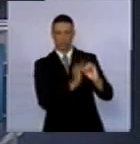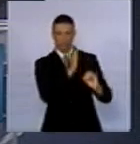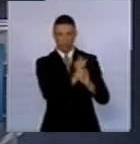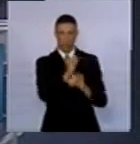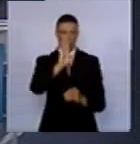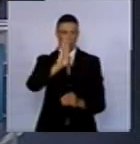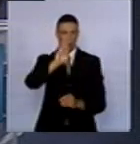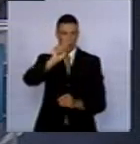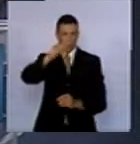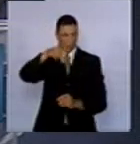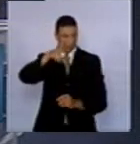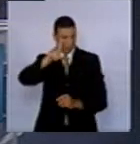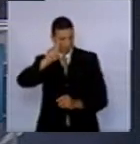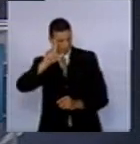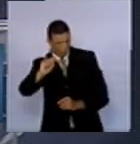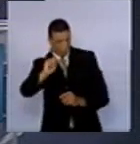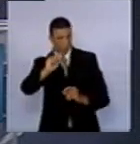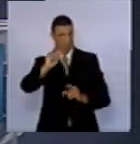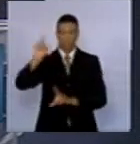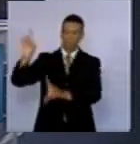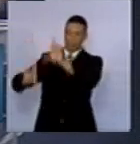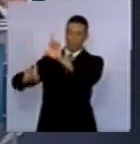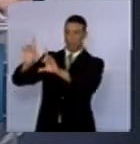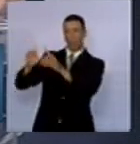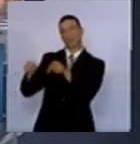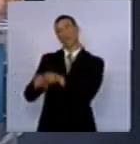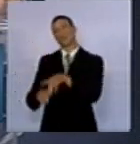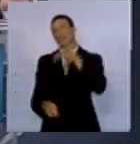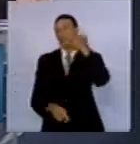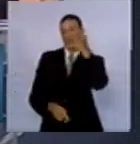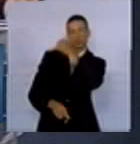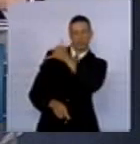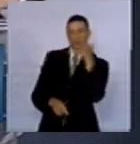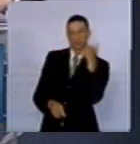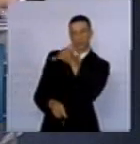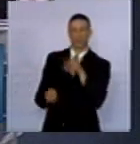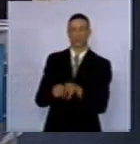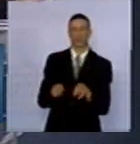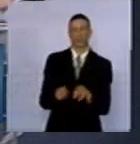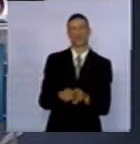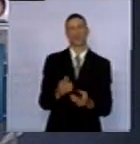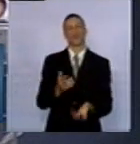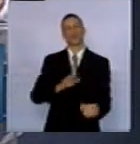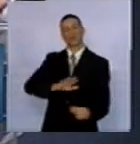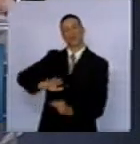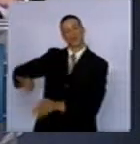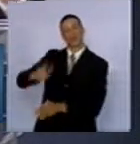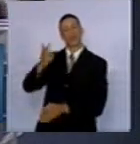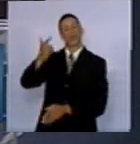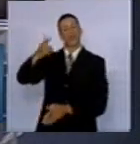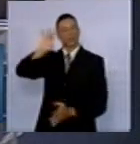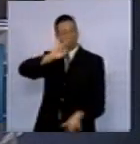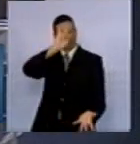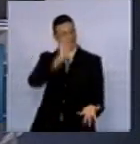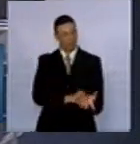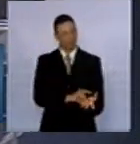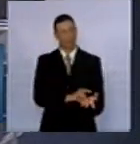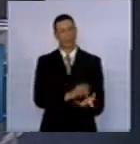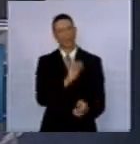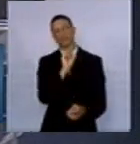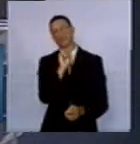do espectro dele foi licitado para fazer a quarta geração de telefonia e teve ao HF é claro que é um é uma outra realidade porque